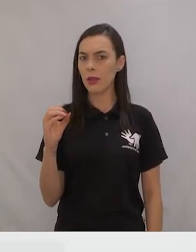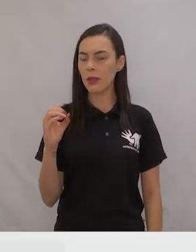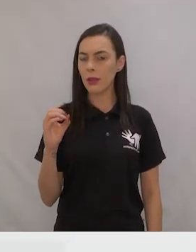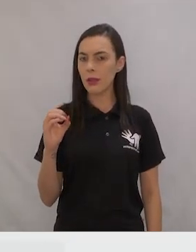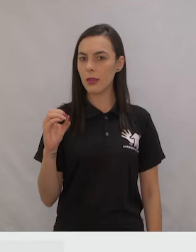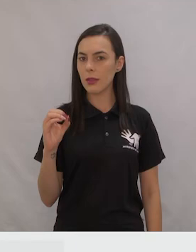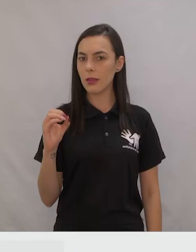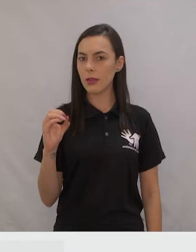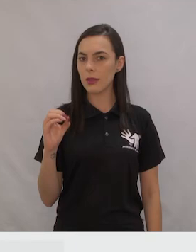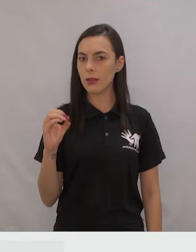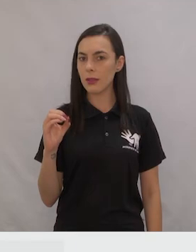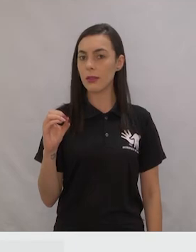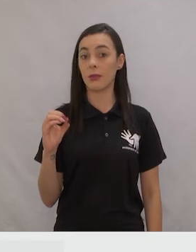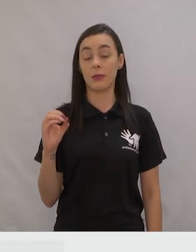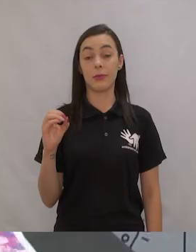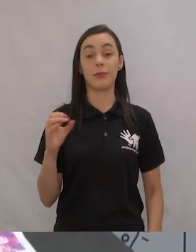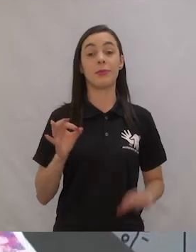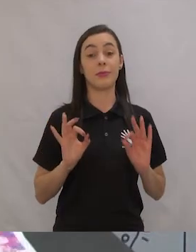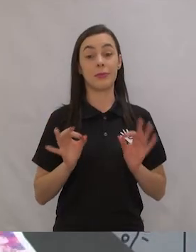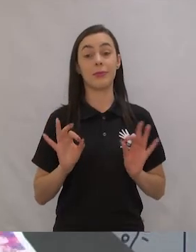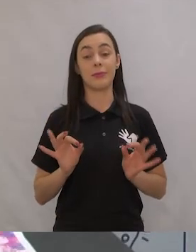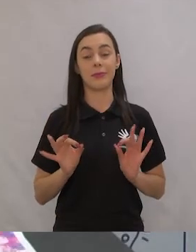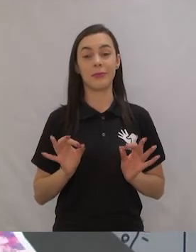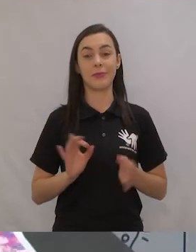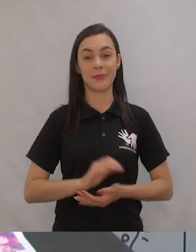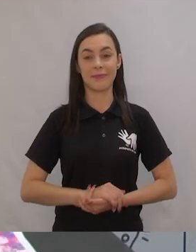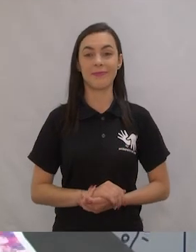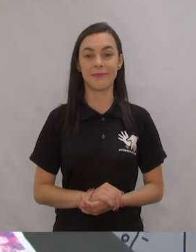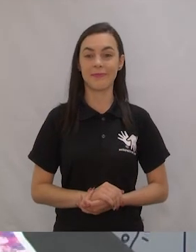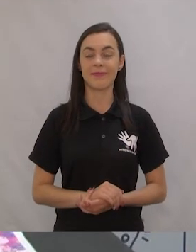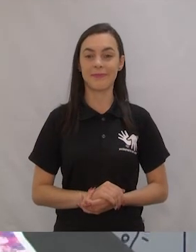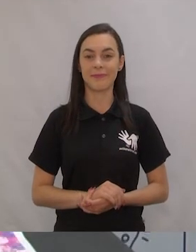a 10. Isso mesmo.